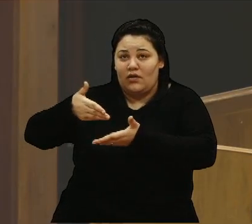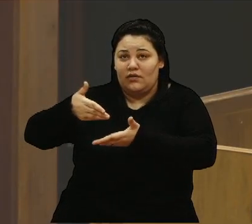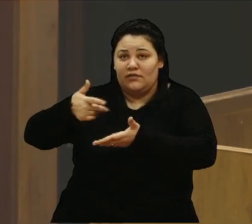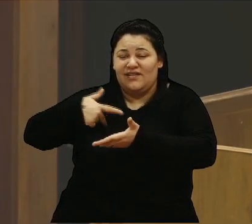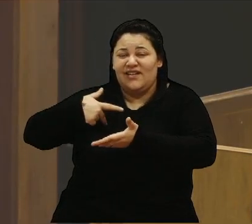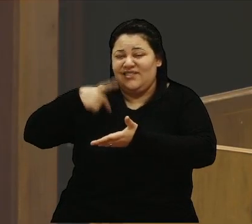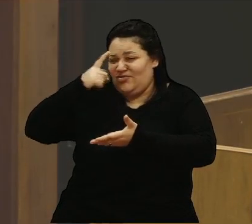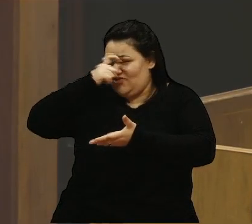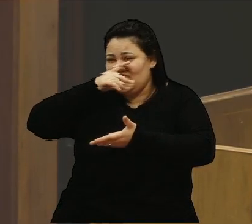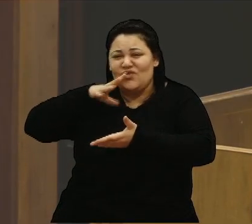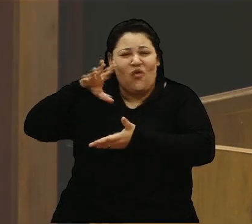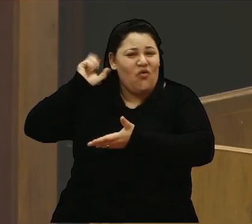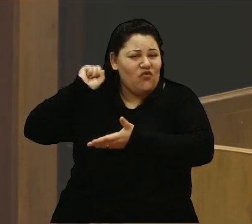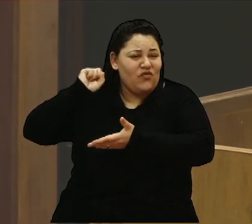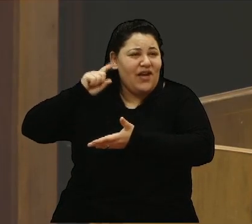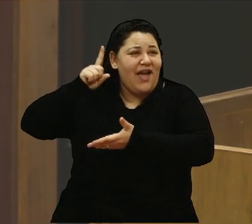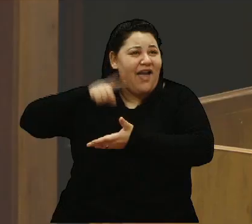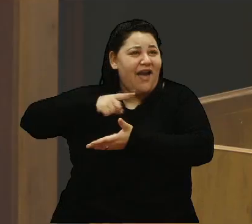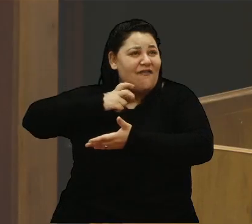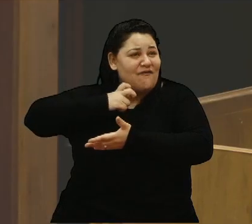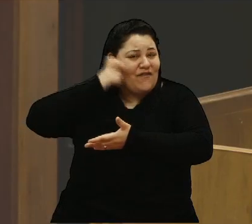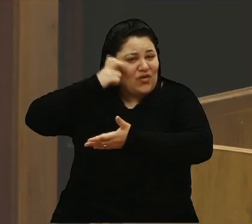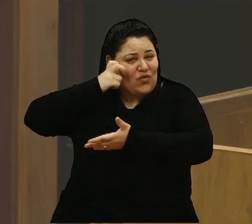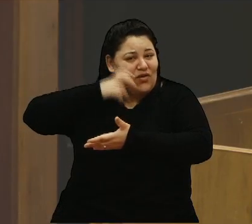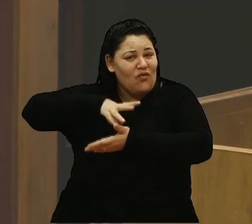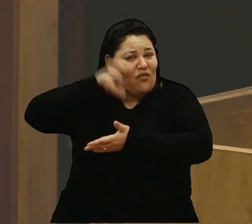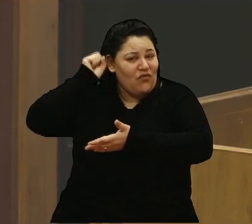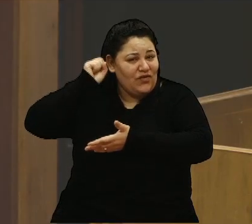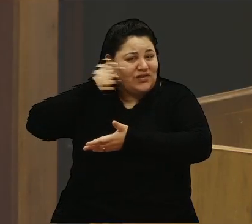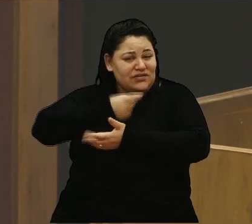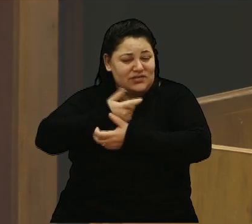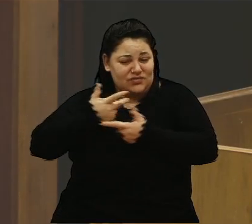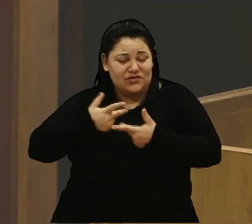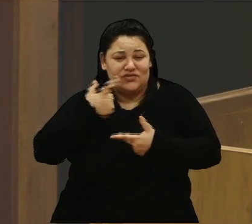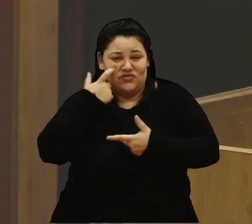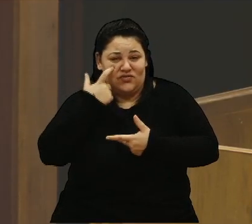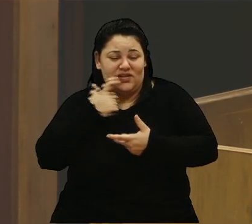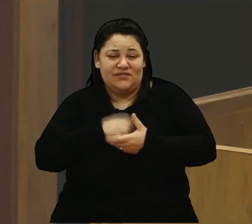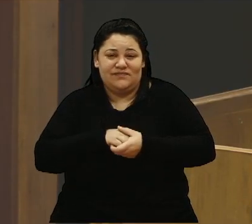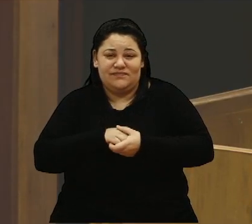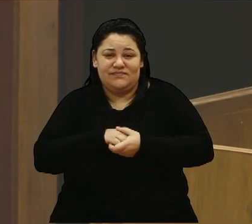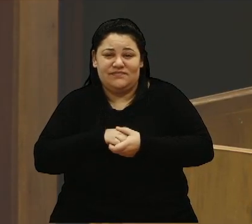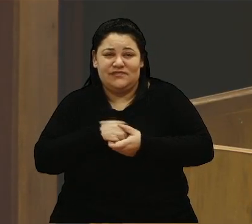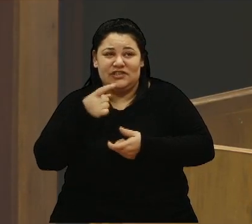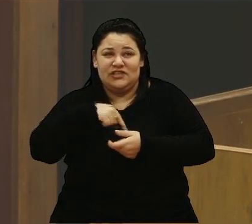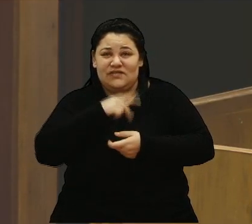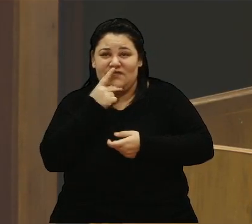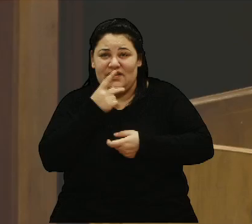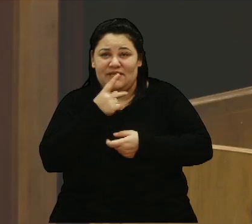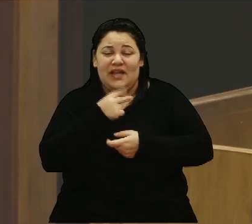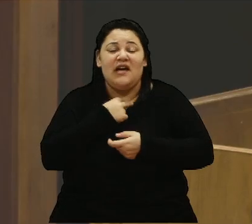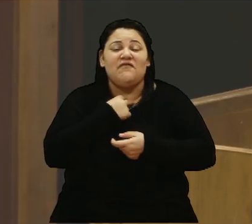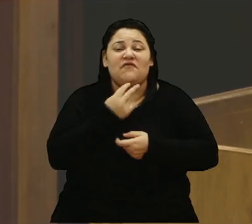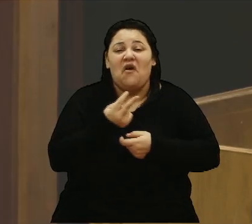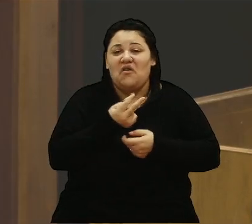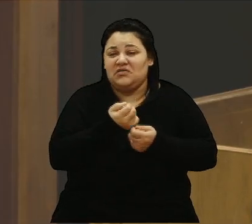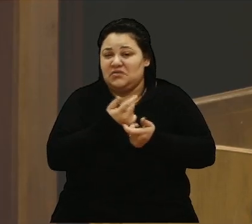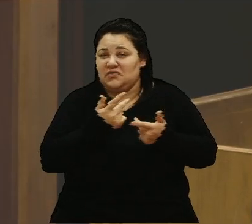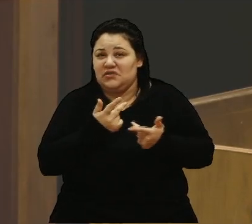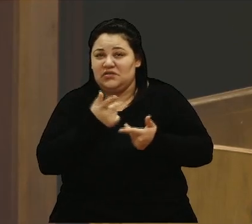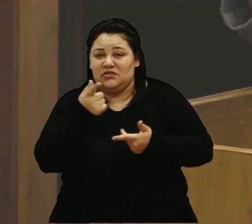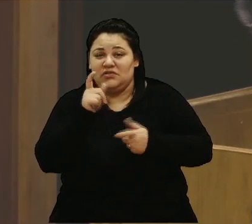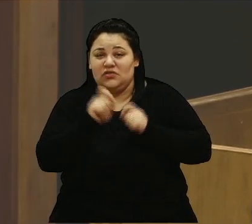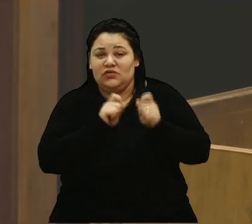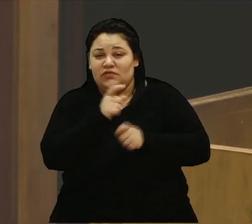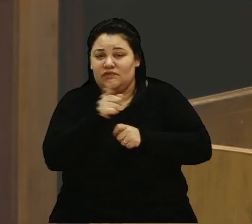manhã. É vergonhoso ouvir o que nós ouvimos aqui. Tanto se fala em ter a voz silenciada, e o que estão fazendo com o senhor, vereador Santo